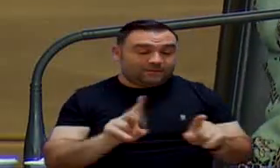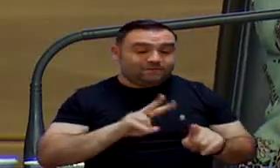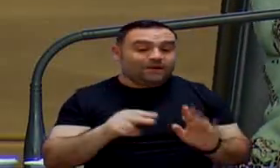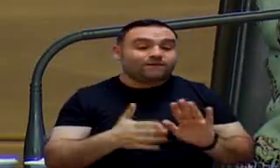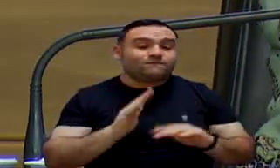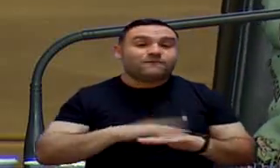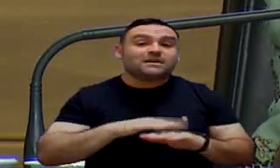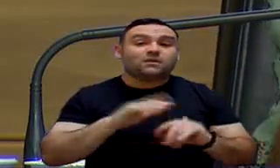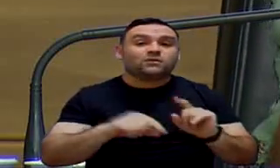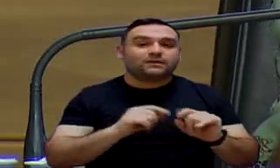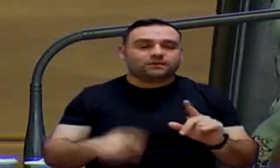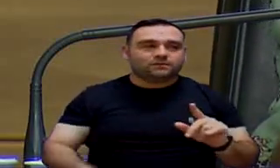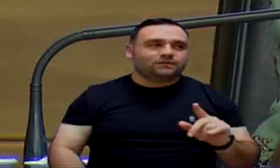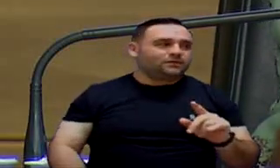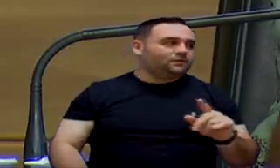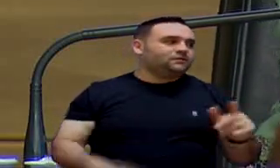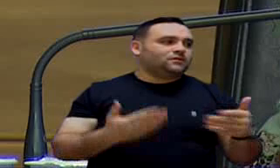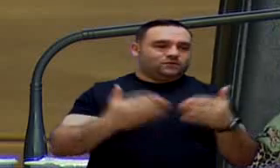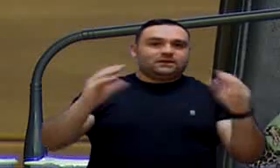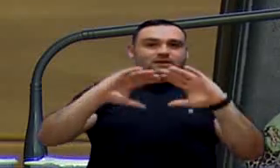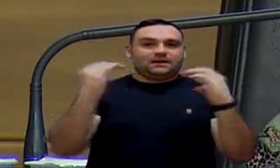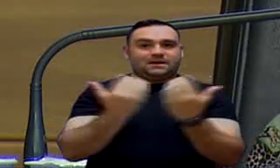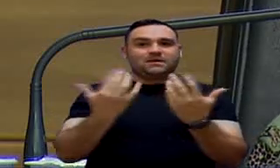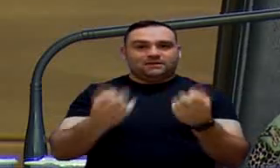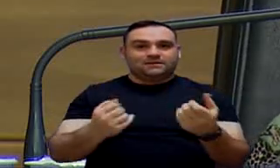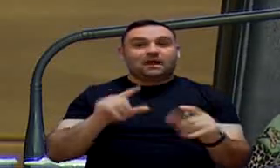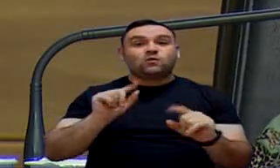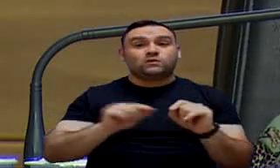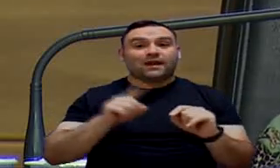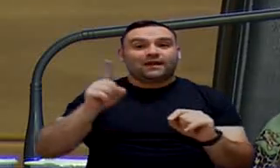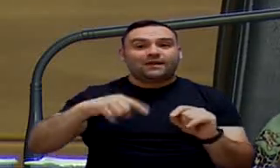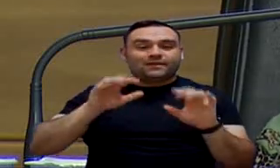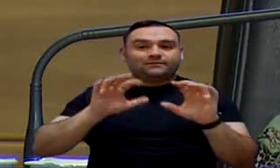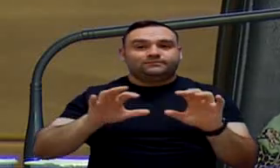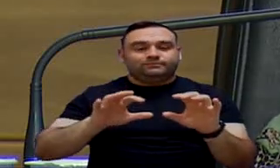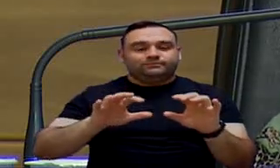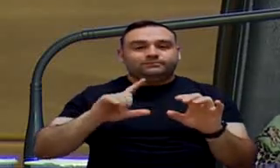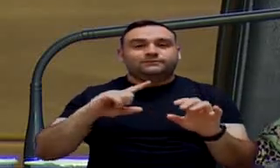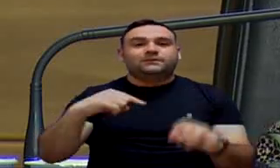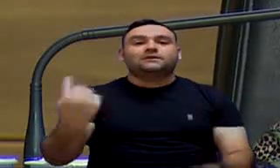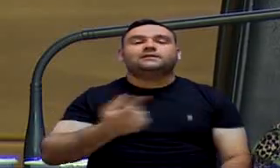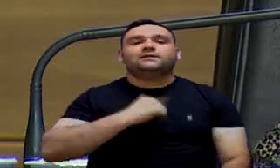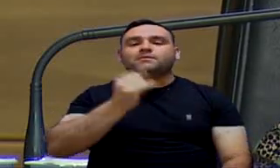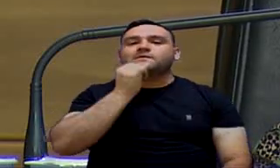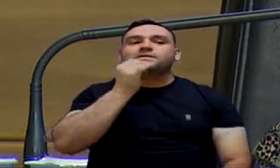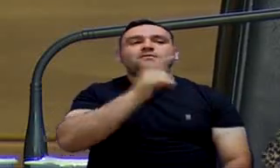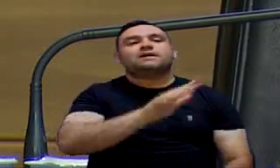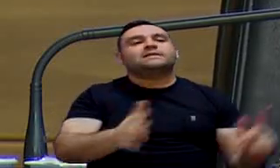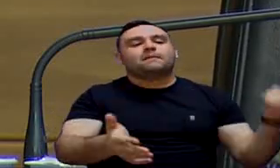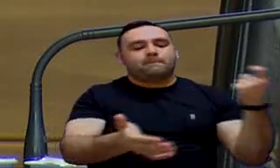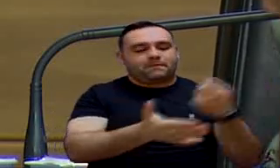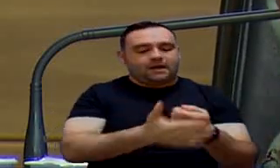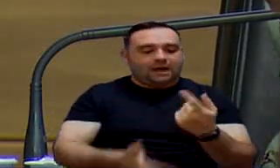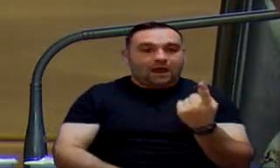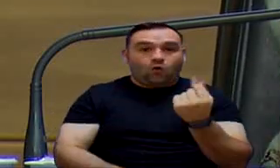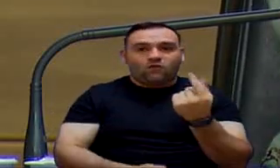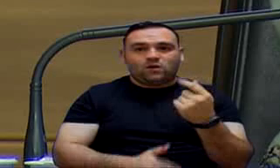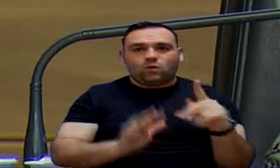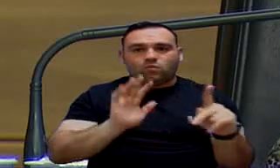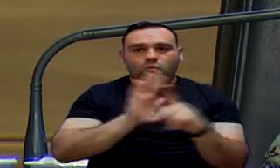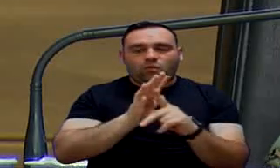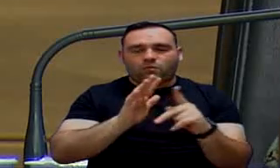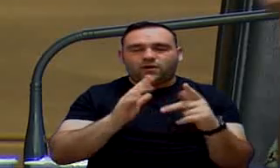deixar para casa para vocês aprovarem para nós é justamente a gente fazer em vez deles pagarem o valor da taxa